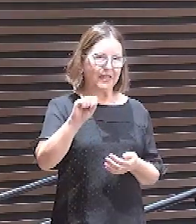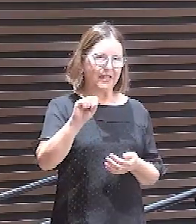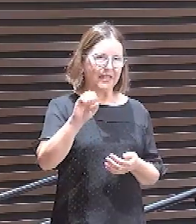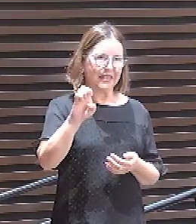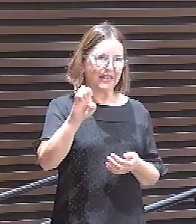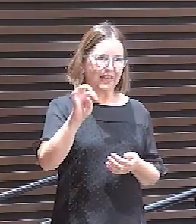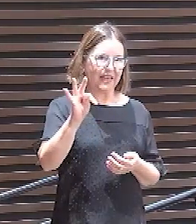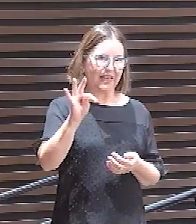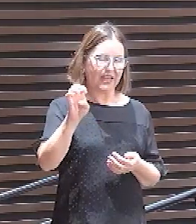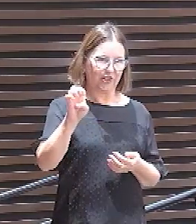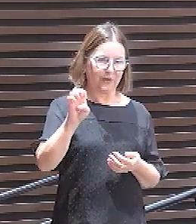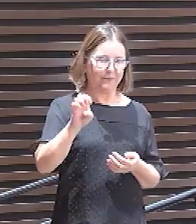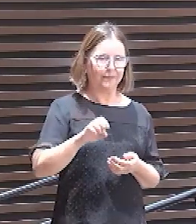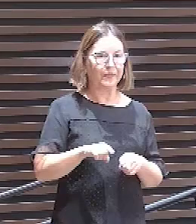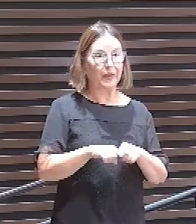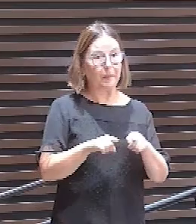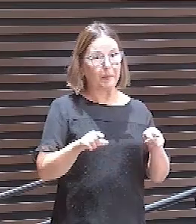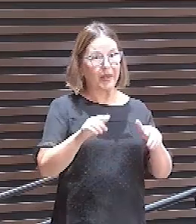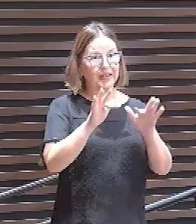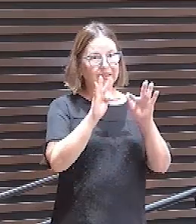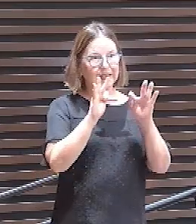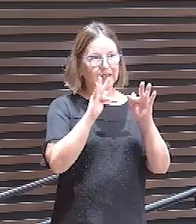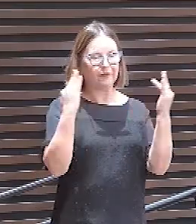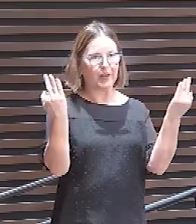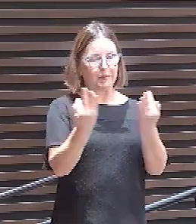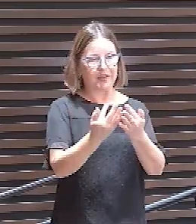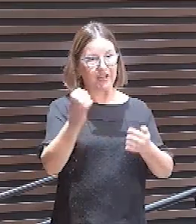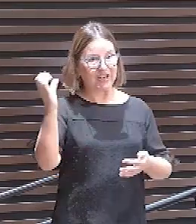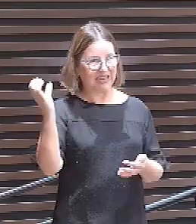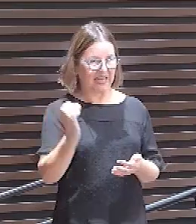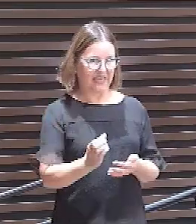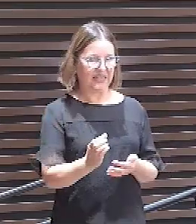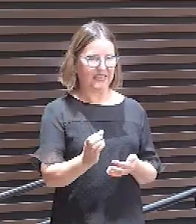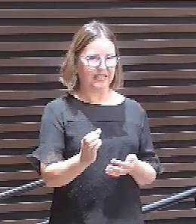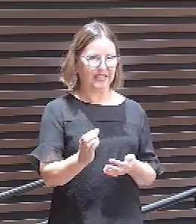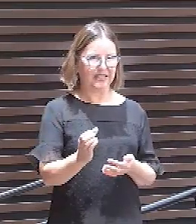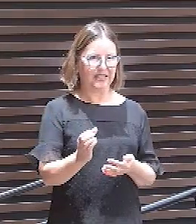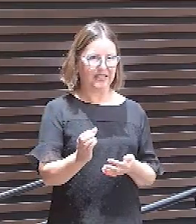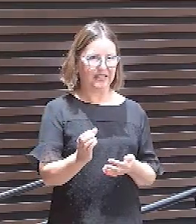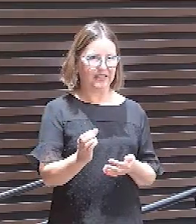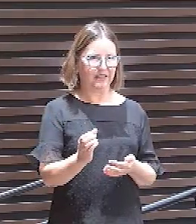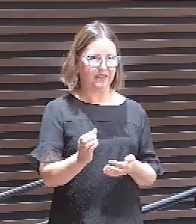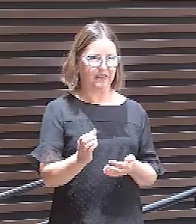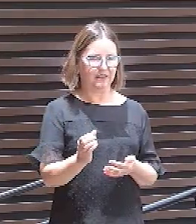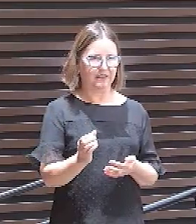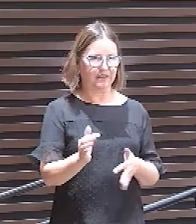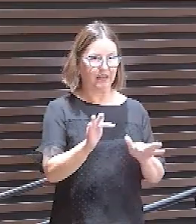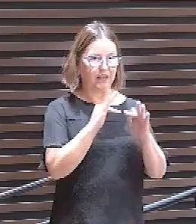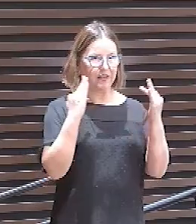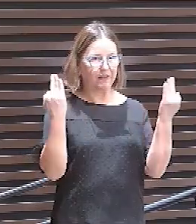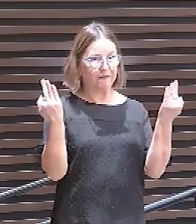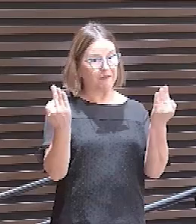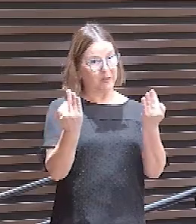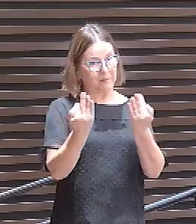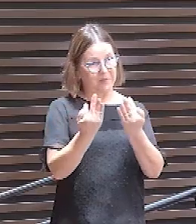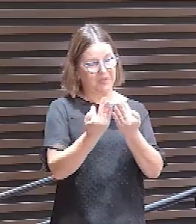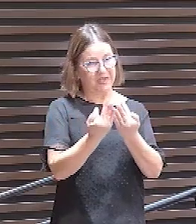Mas a família de Caim é uma família dos